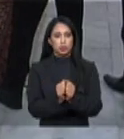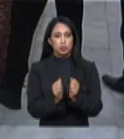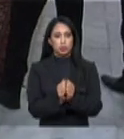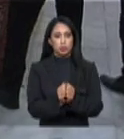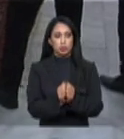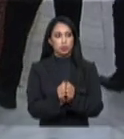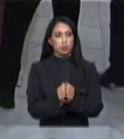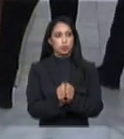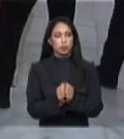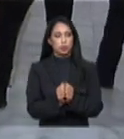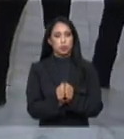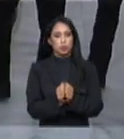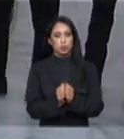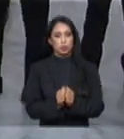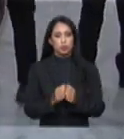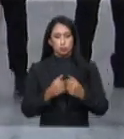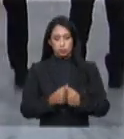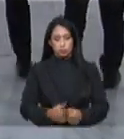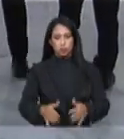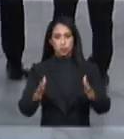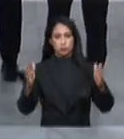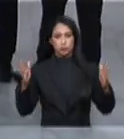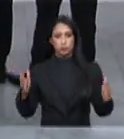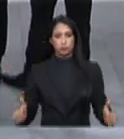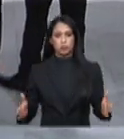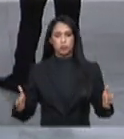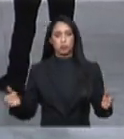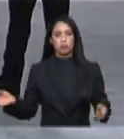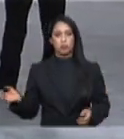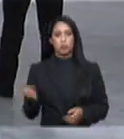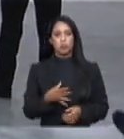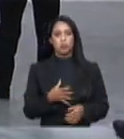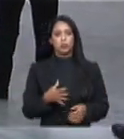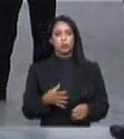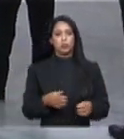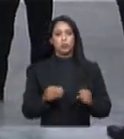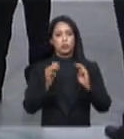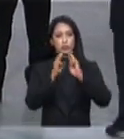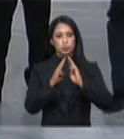as placas de inauguração das novas instalações do museu.